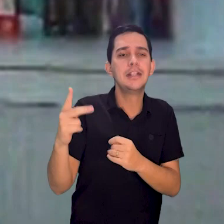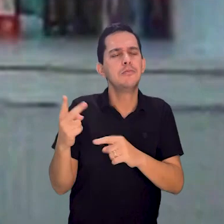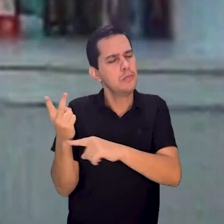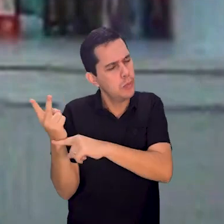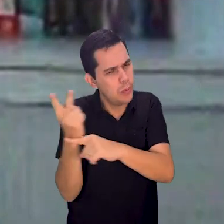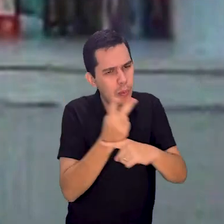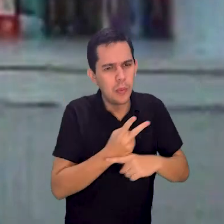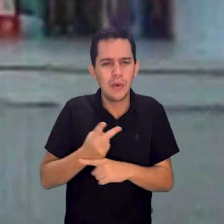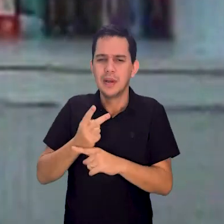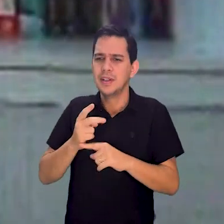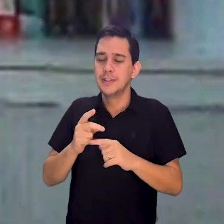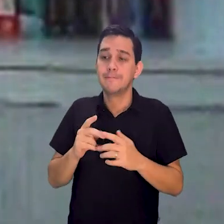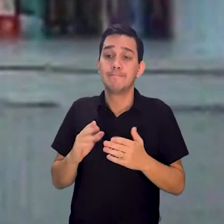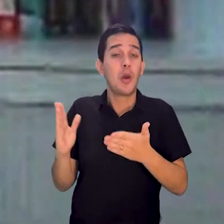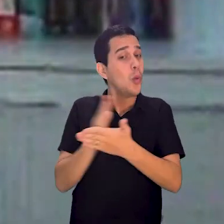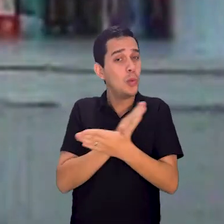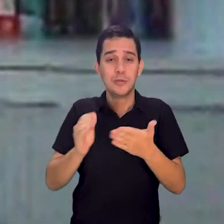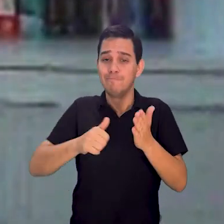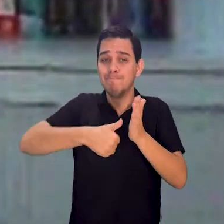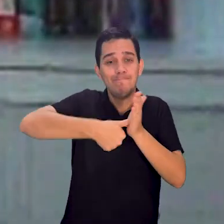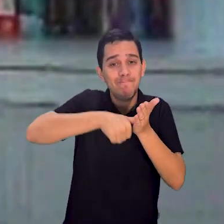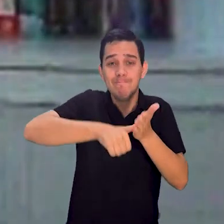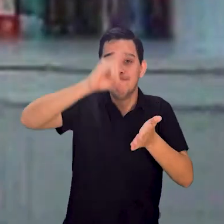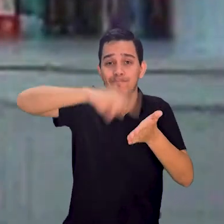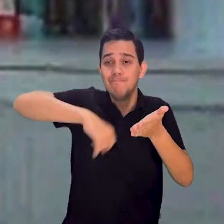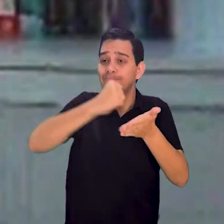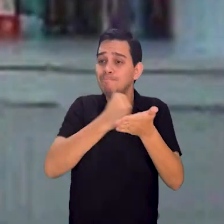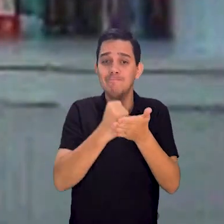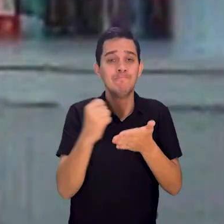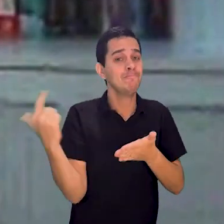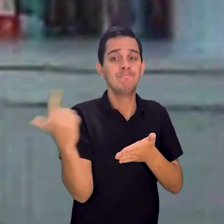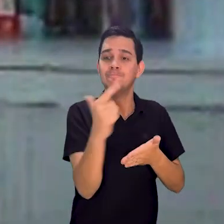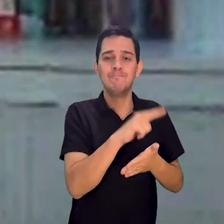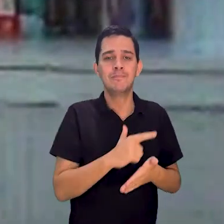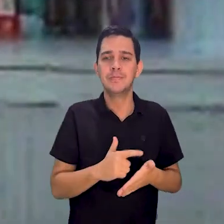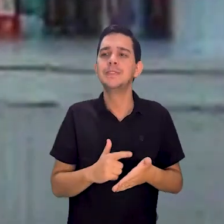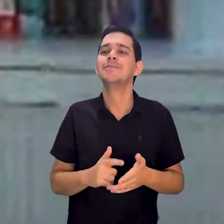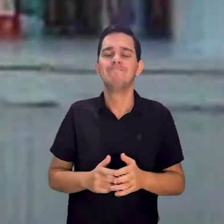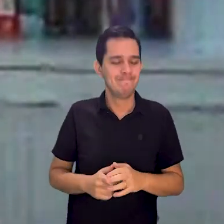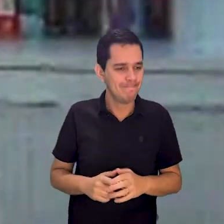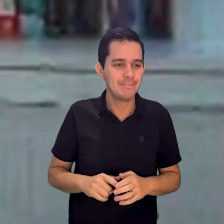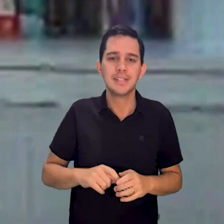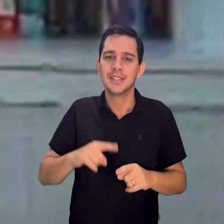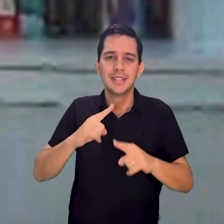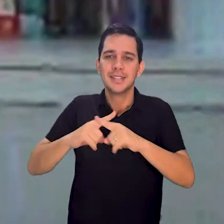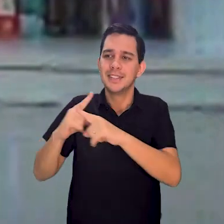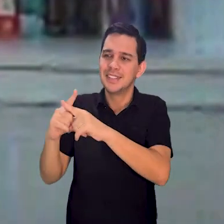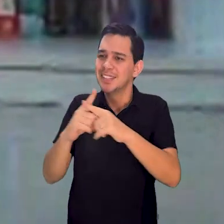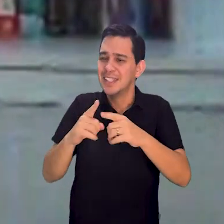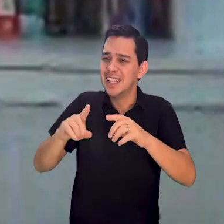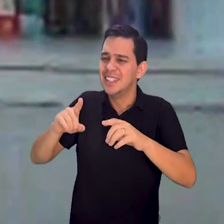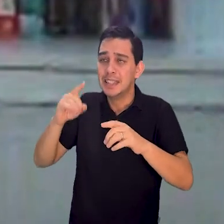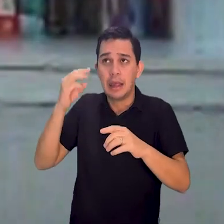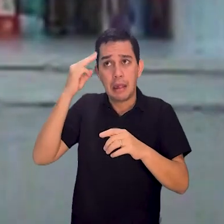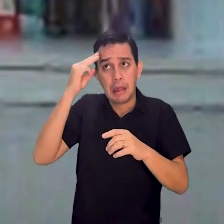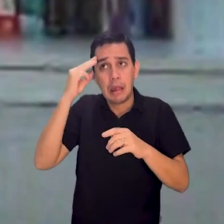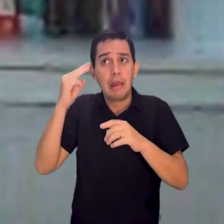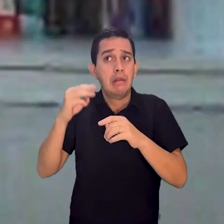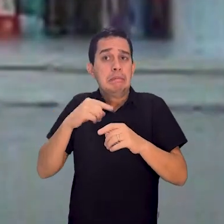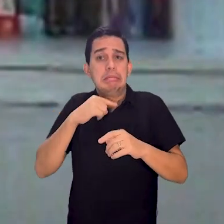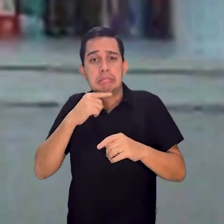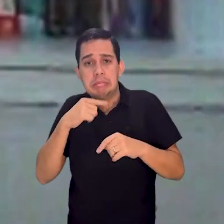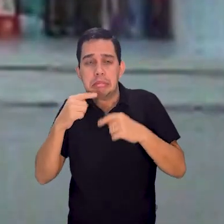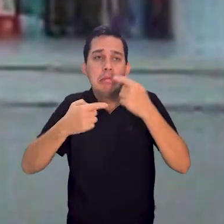por parentes. Foram feitas ações de registro tardio, nos casos em que eram oriundos da via pública e, em razão do